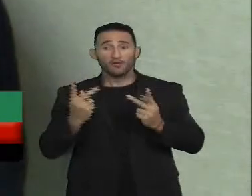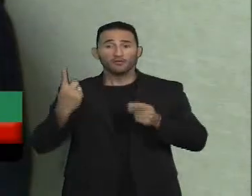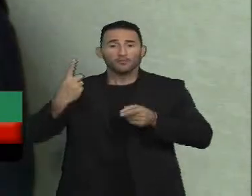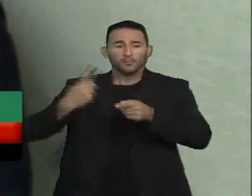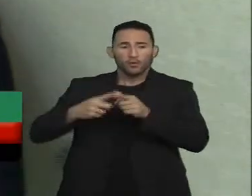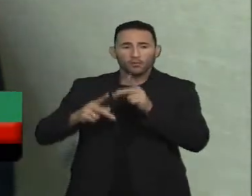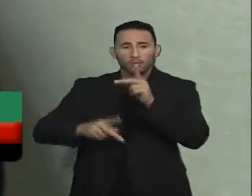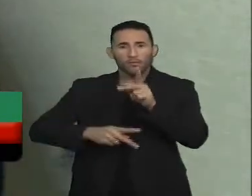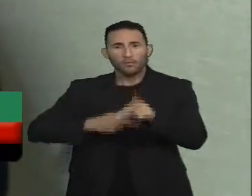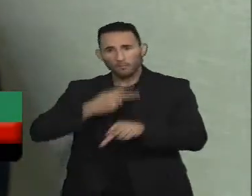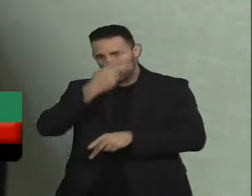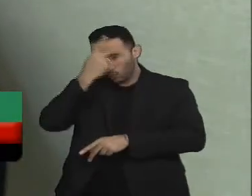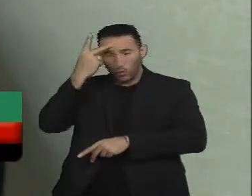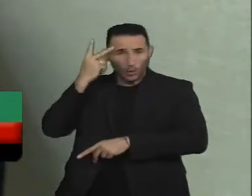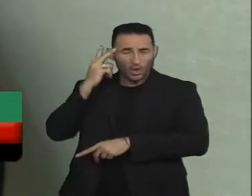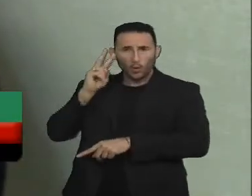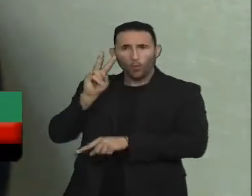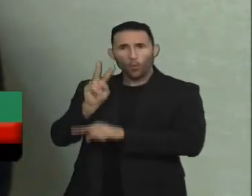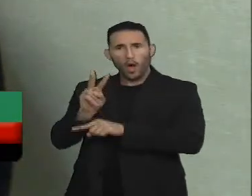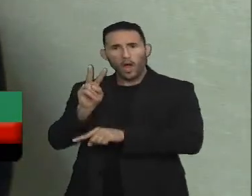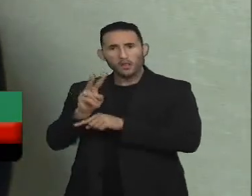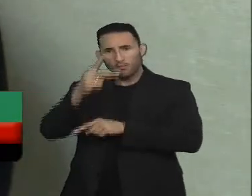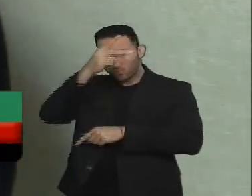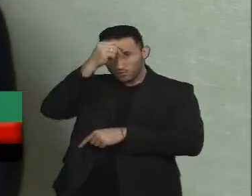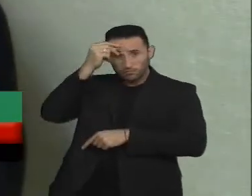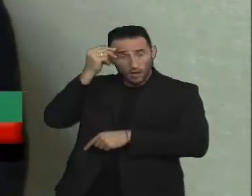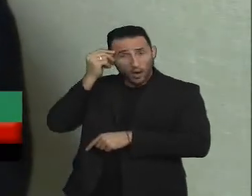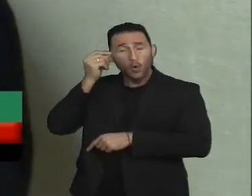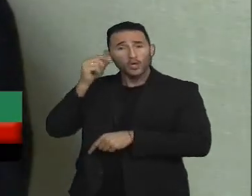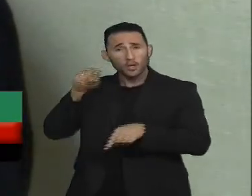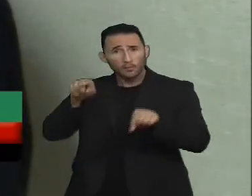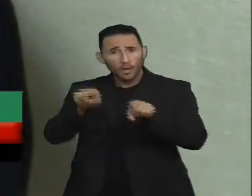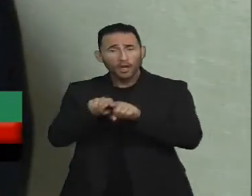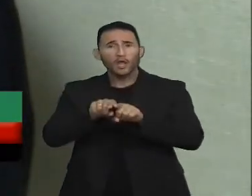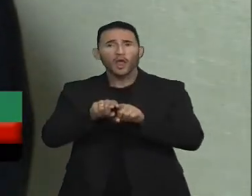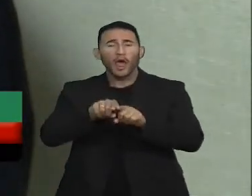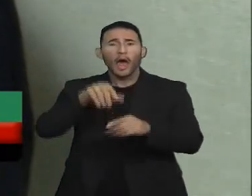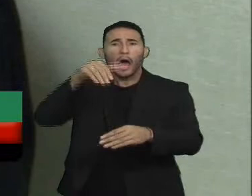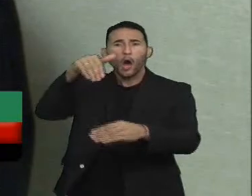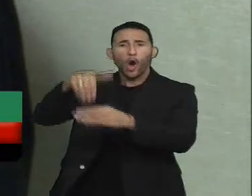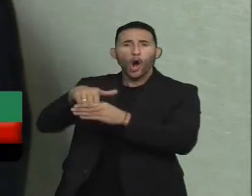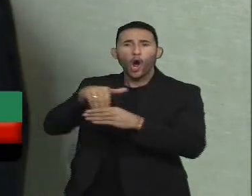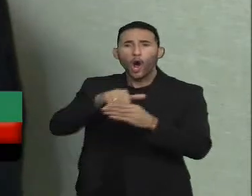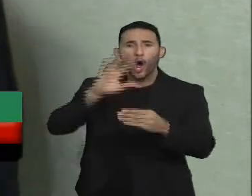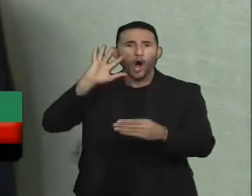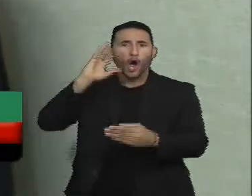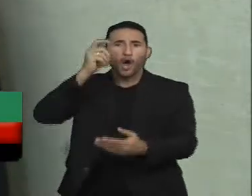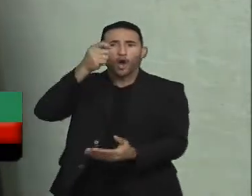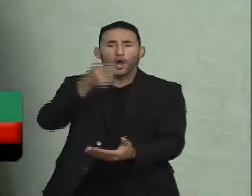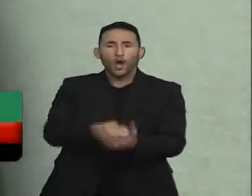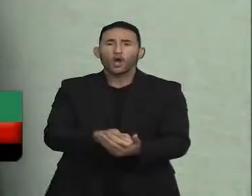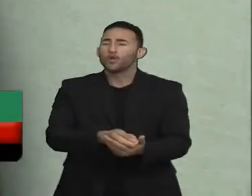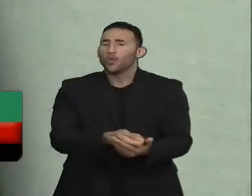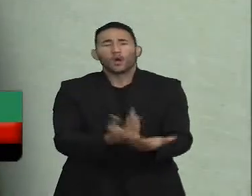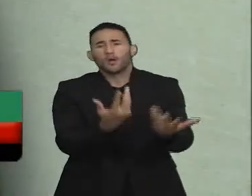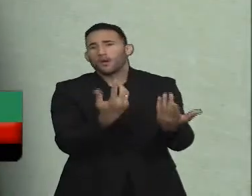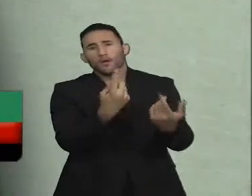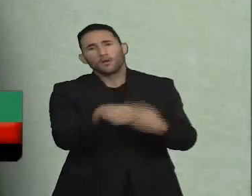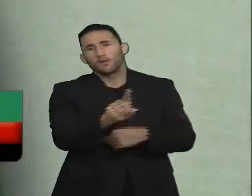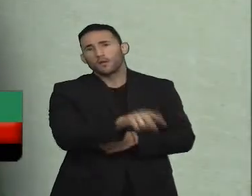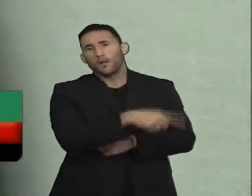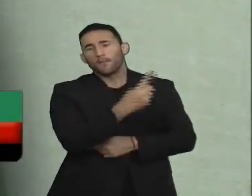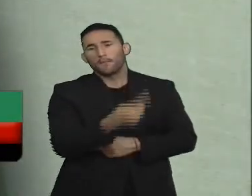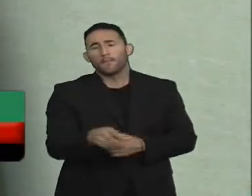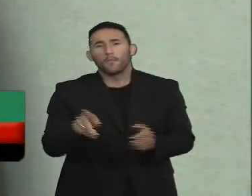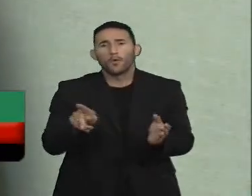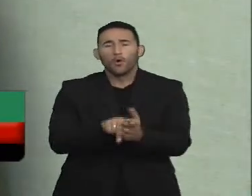municipais e caçar, vereador Pelé, o acórdão recorrido, restabelecendo assim a sentença